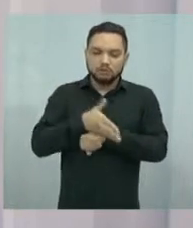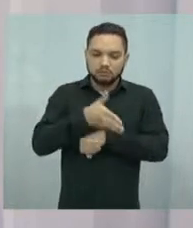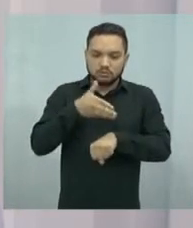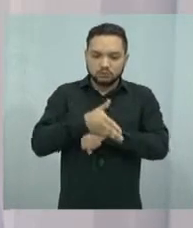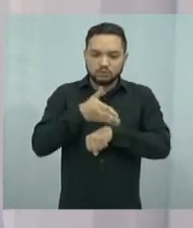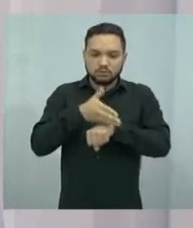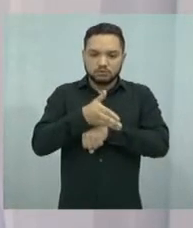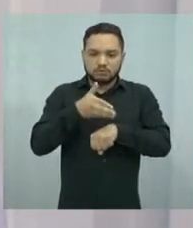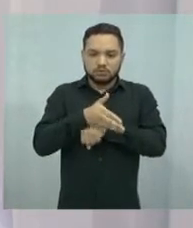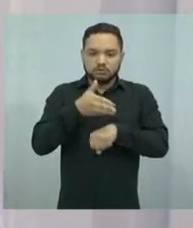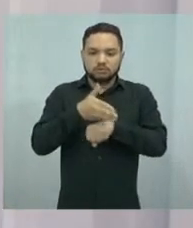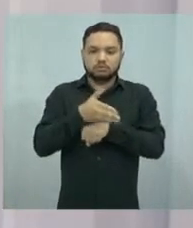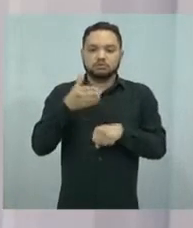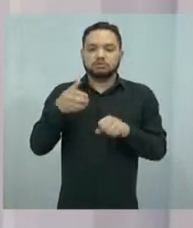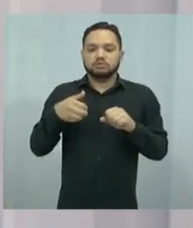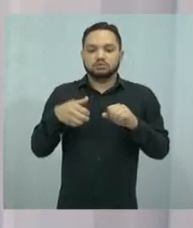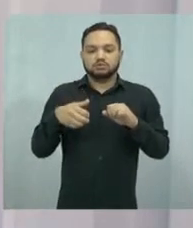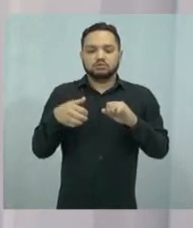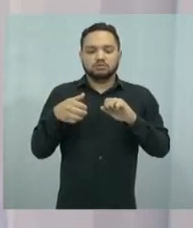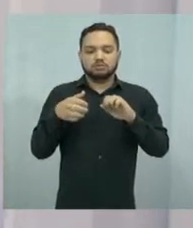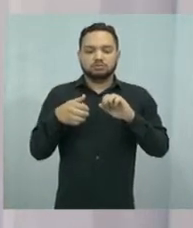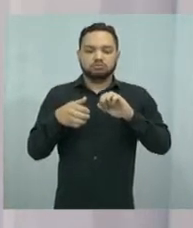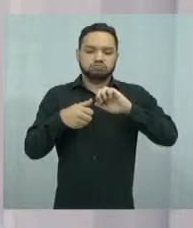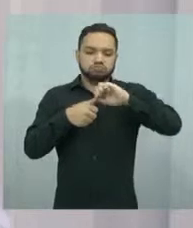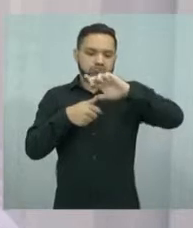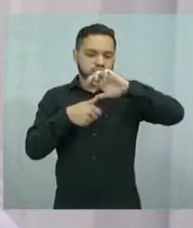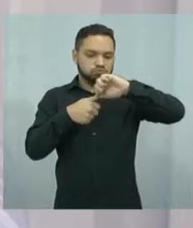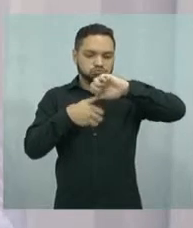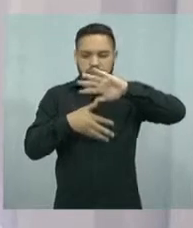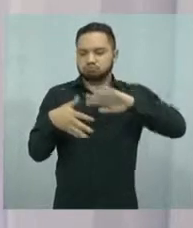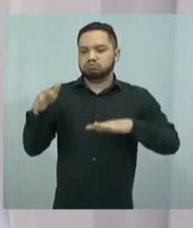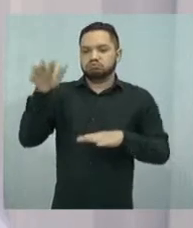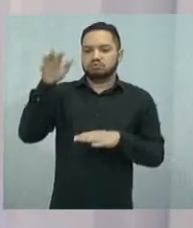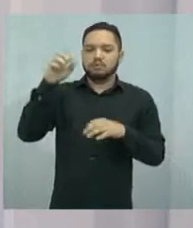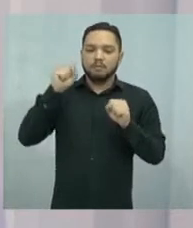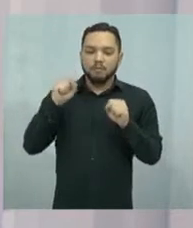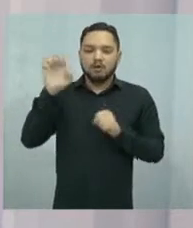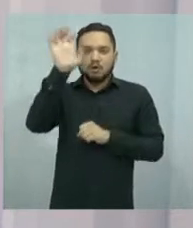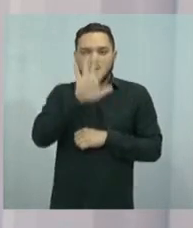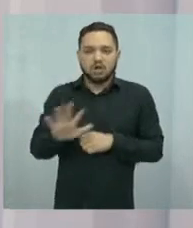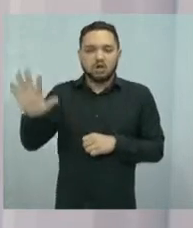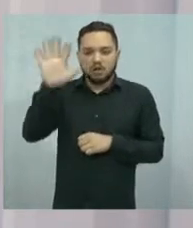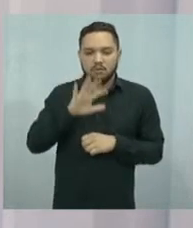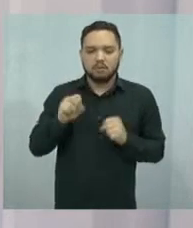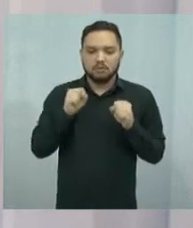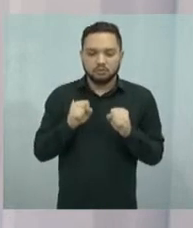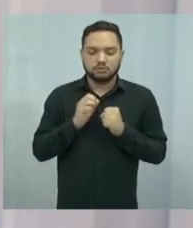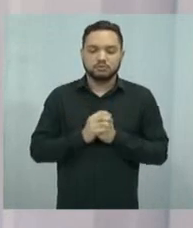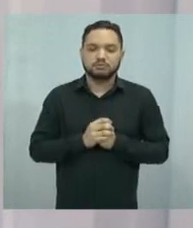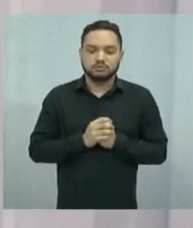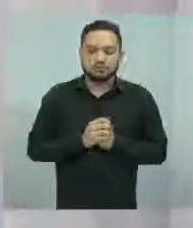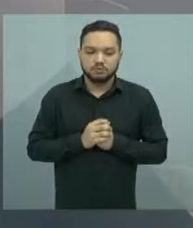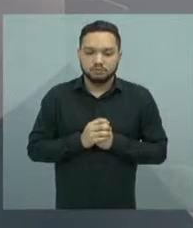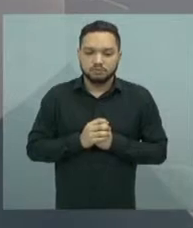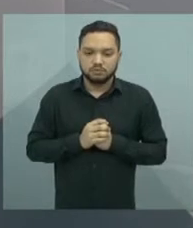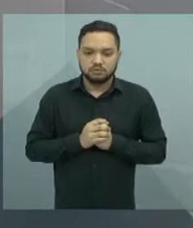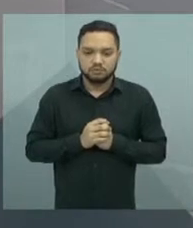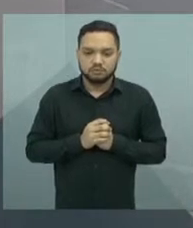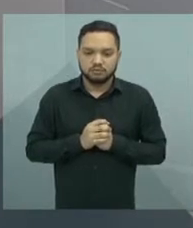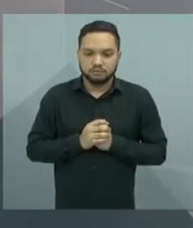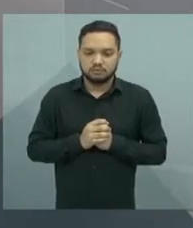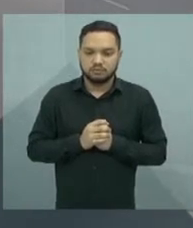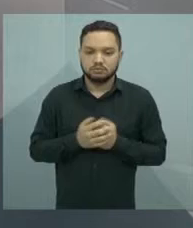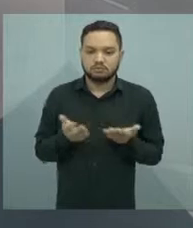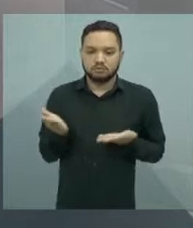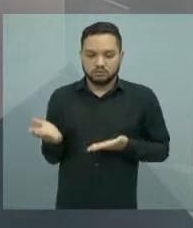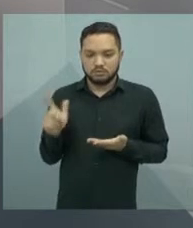ações conjuntas na América Latina, na União Europeia e atuar dentro de um movimento grandioso como é a Cruz Vermelha. Muito bem. Alan